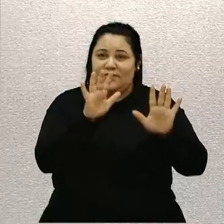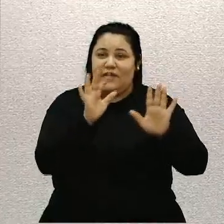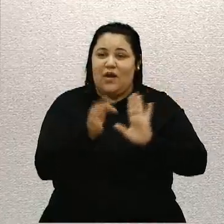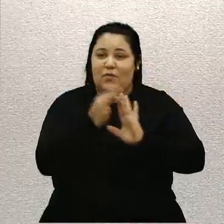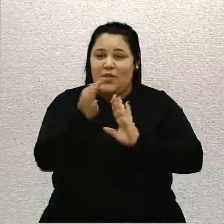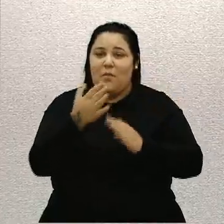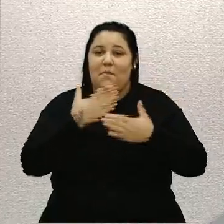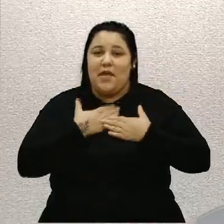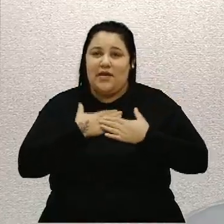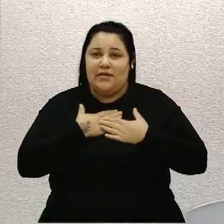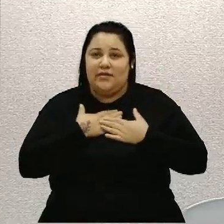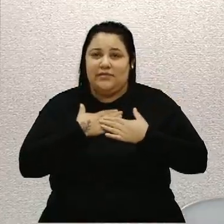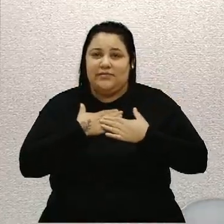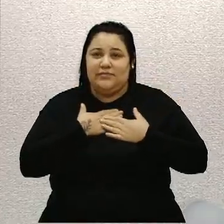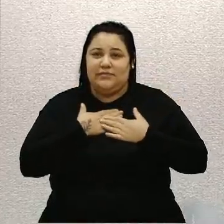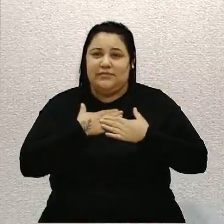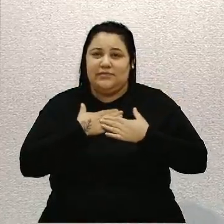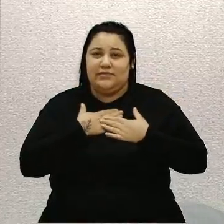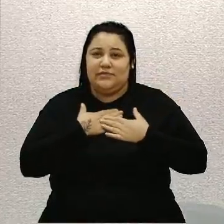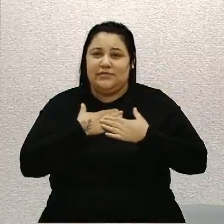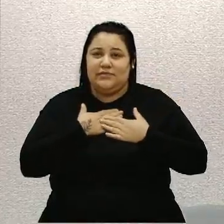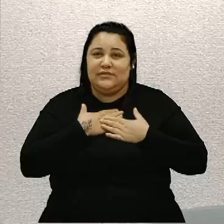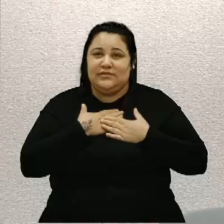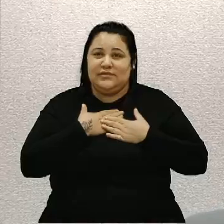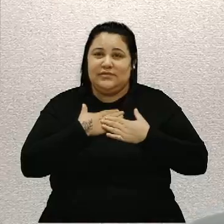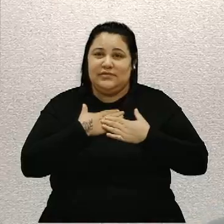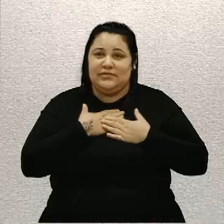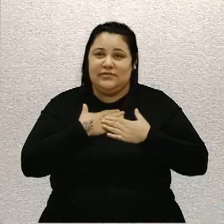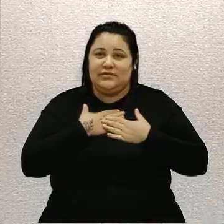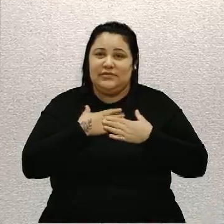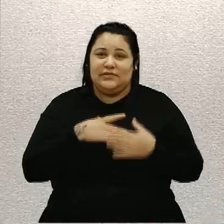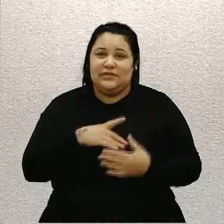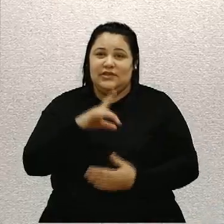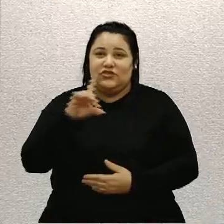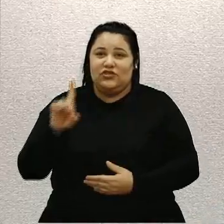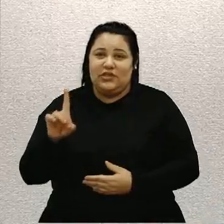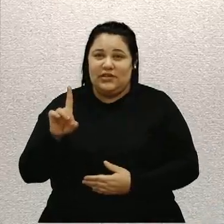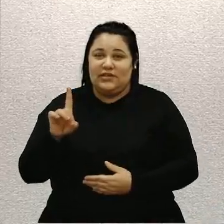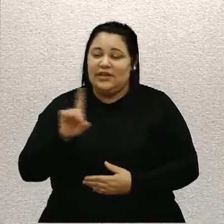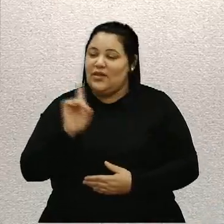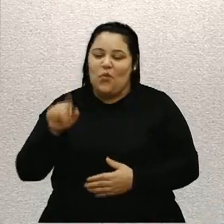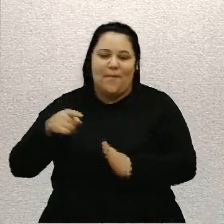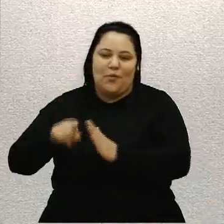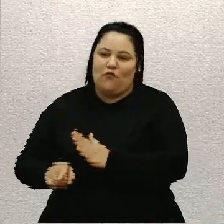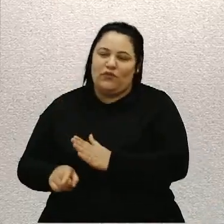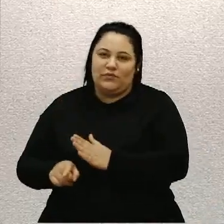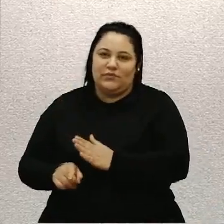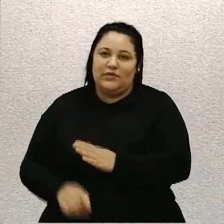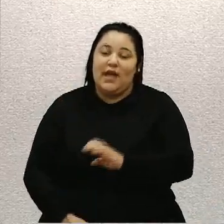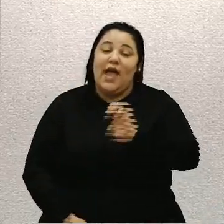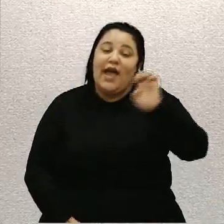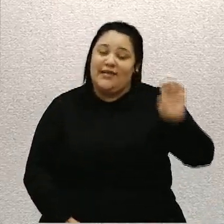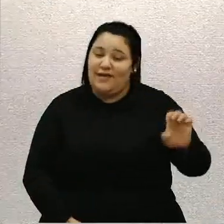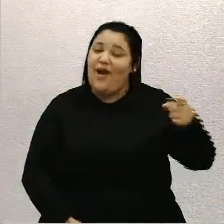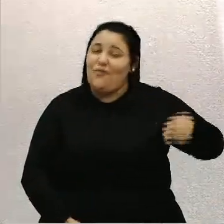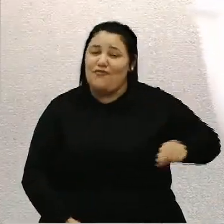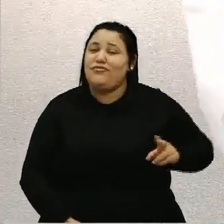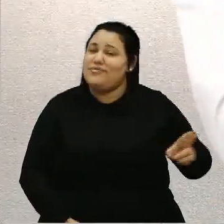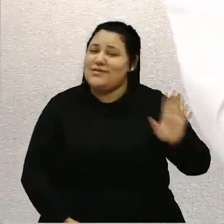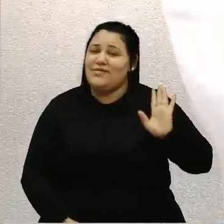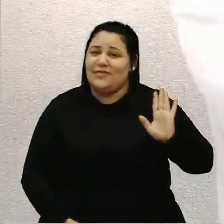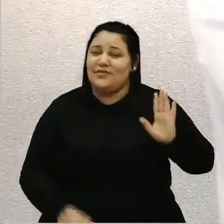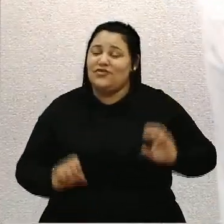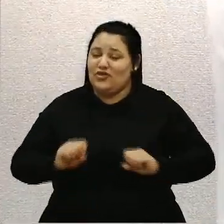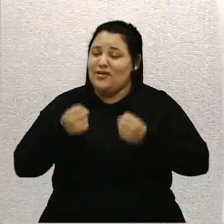meu e da direita, que não é extrema, o que é extrema é sempre a esquerda, que a gente apoia sim e defende sim a cultura.